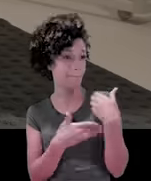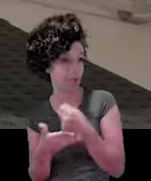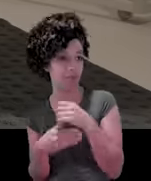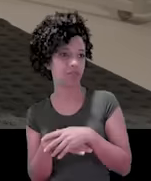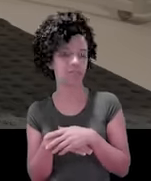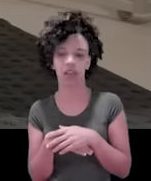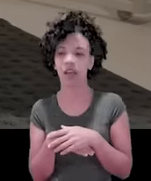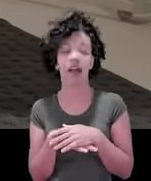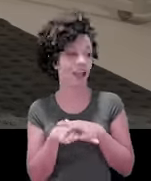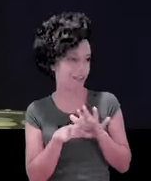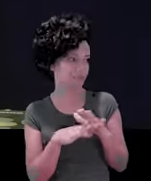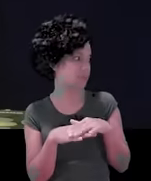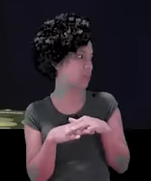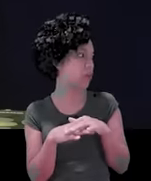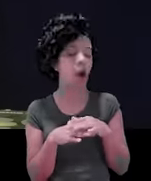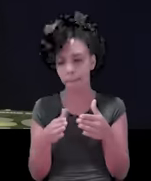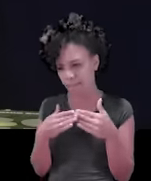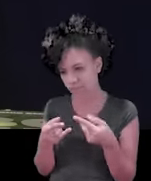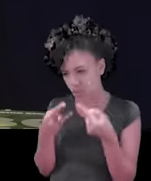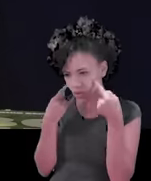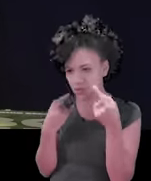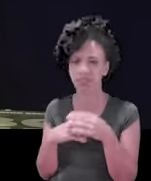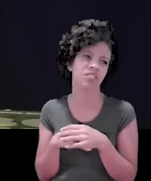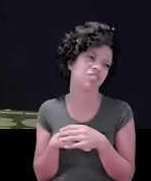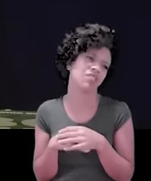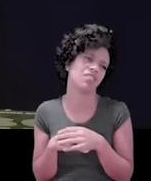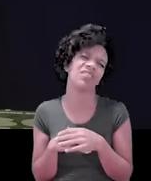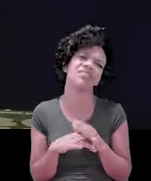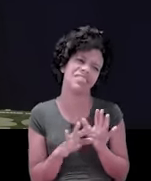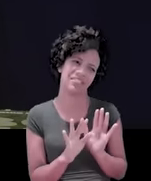levando para lá em cima lá fazendo